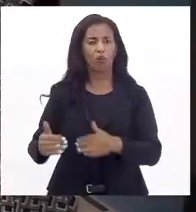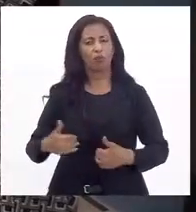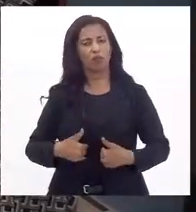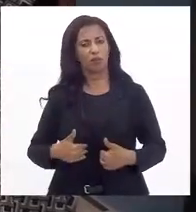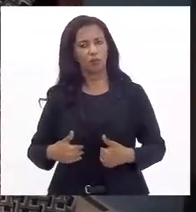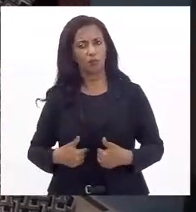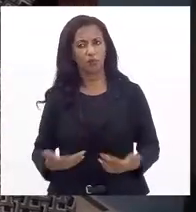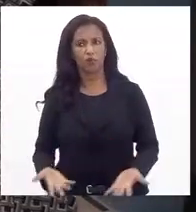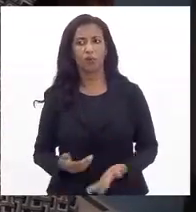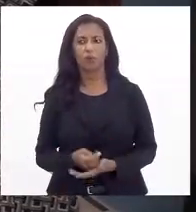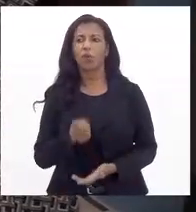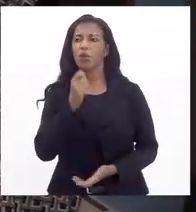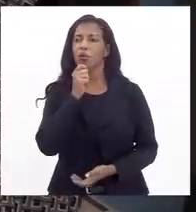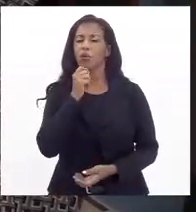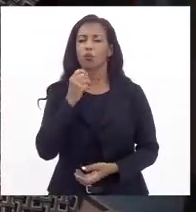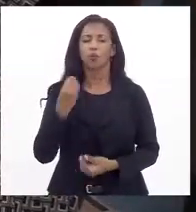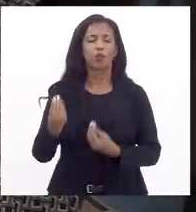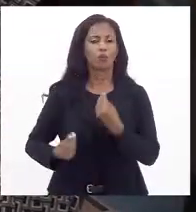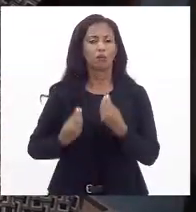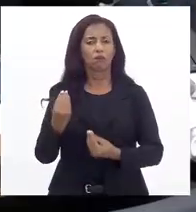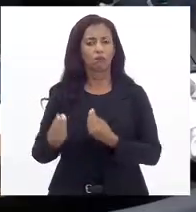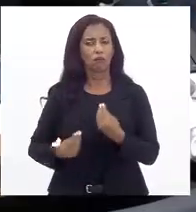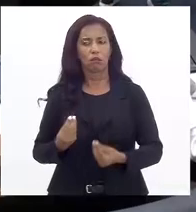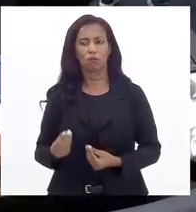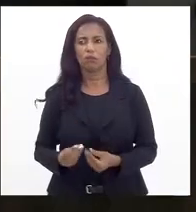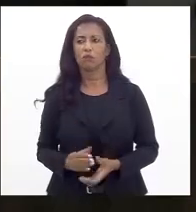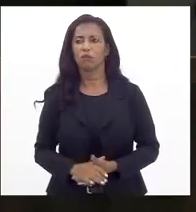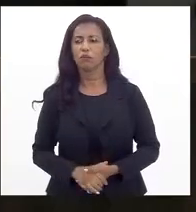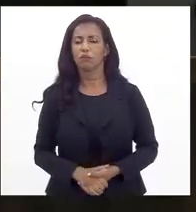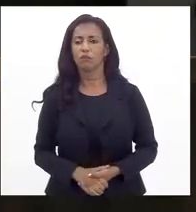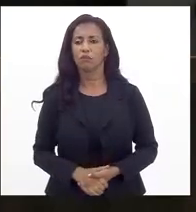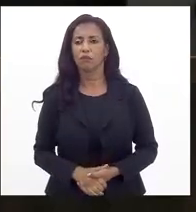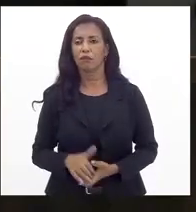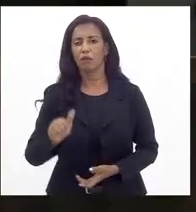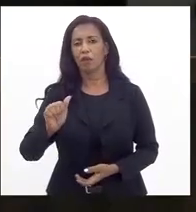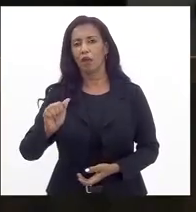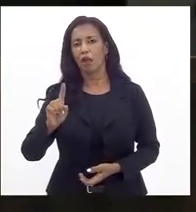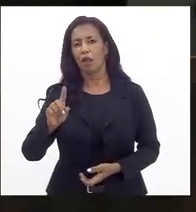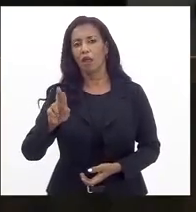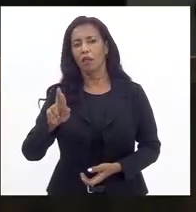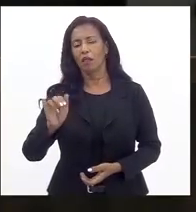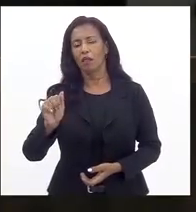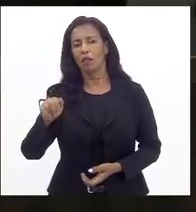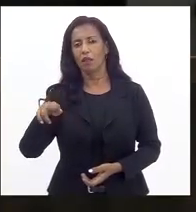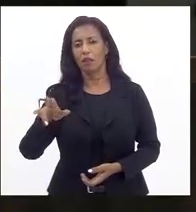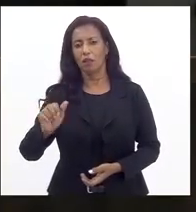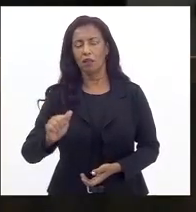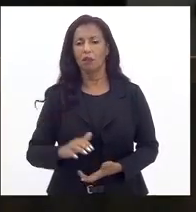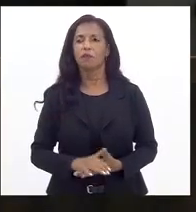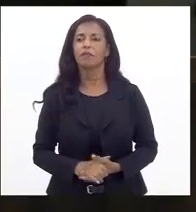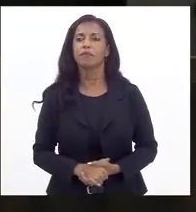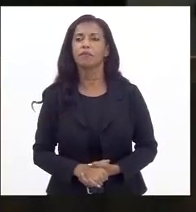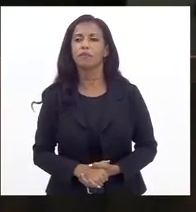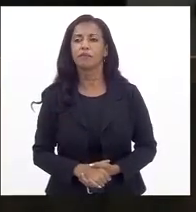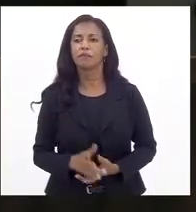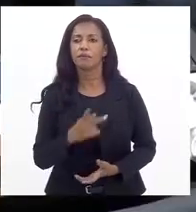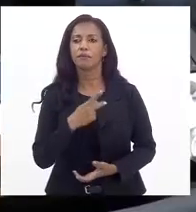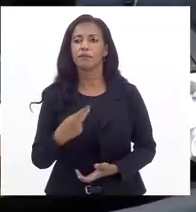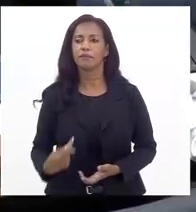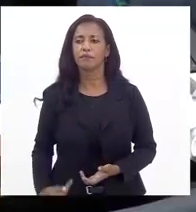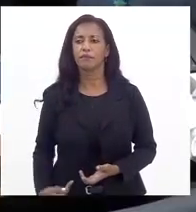morrendo de fome e que não tem condições obrigado tá da Adriana e já agradecendo pela retirada da Easy -